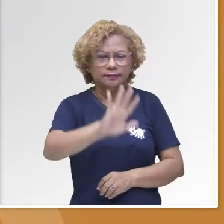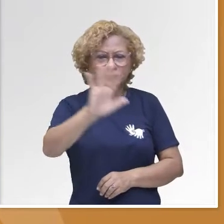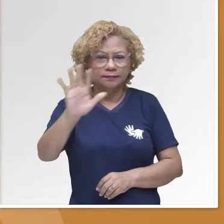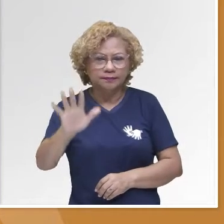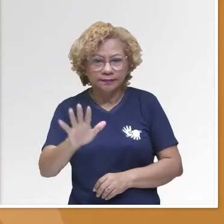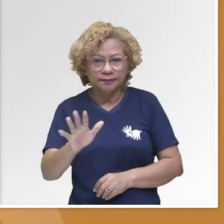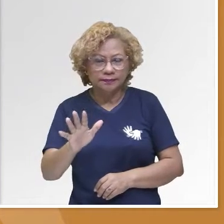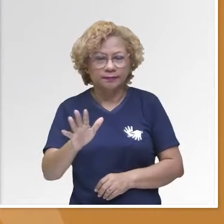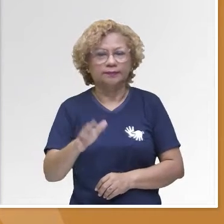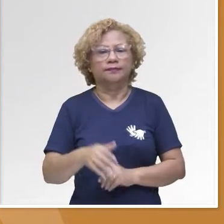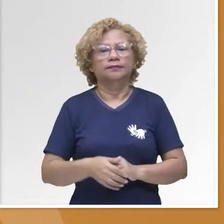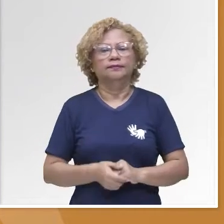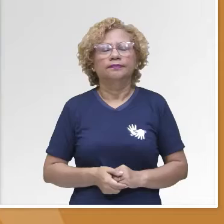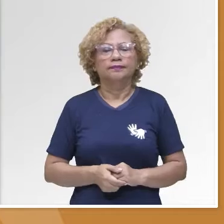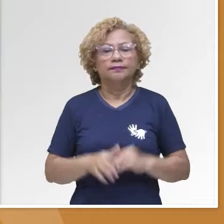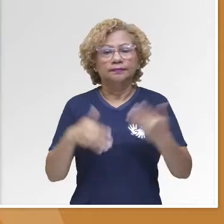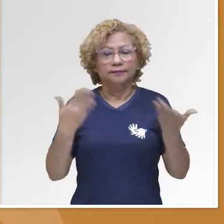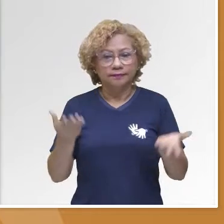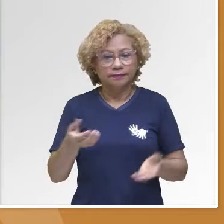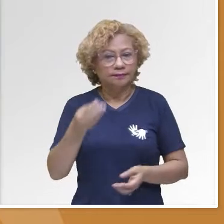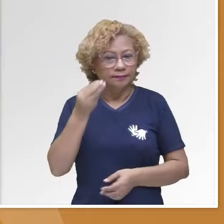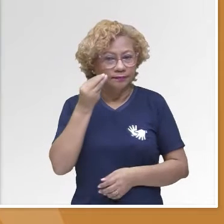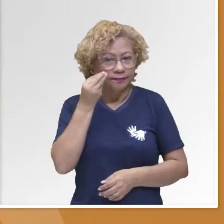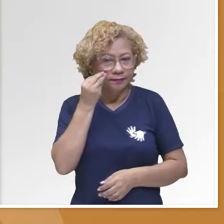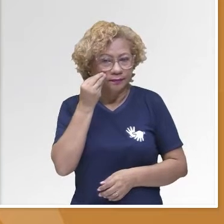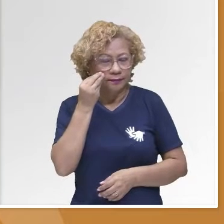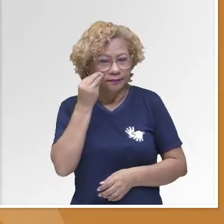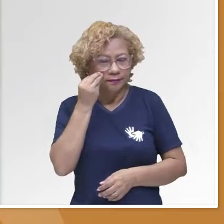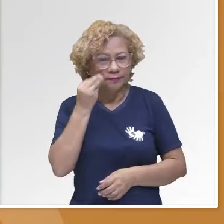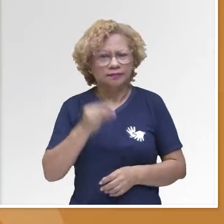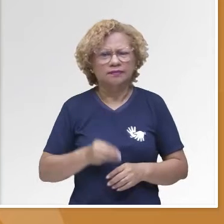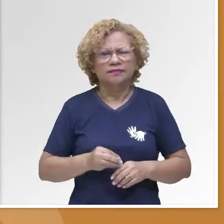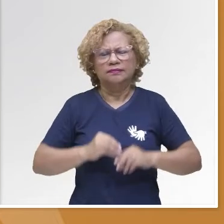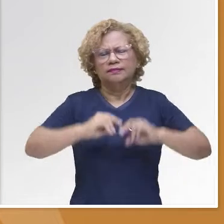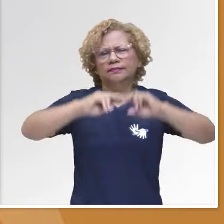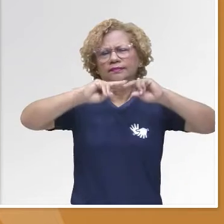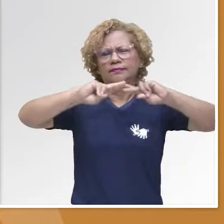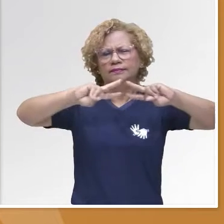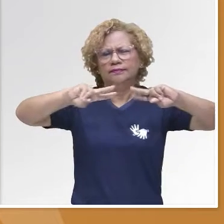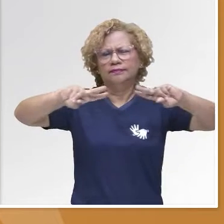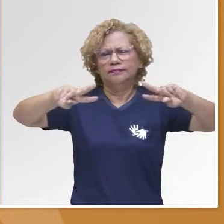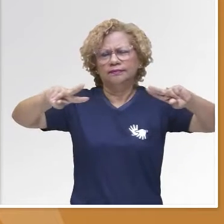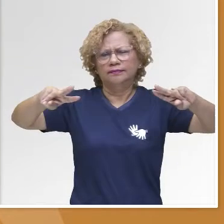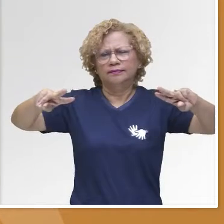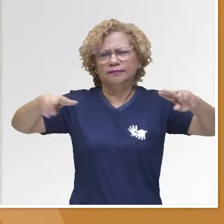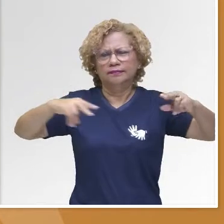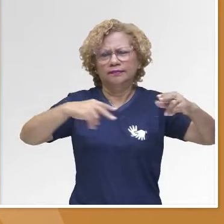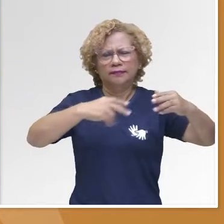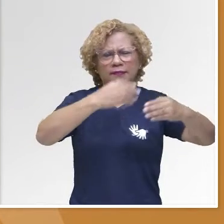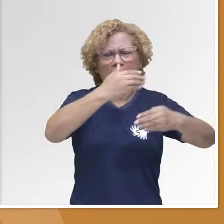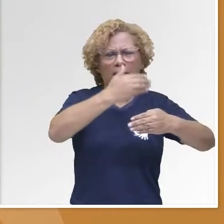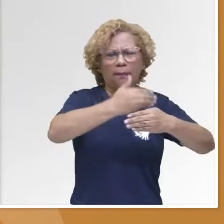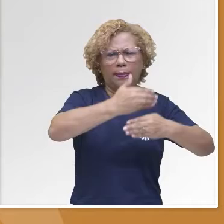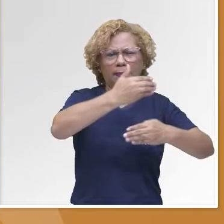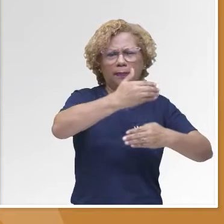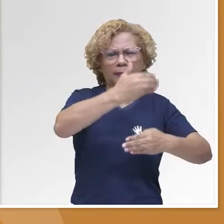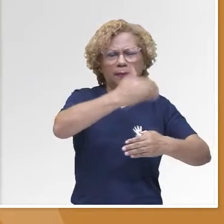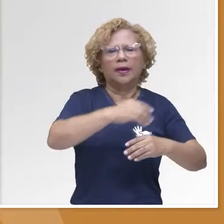tá? Então, a imagem do navio repleto de contêineres mostra um intenso